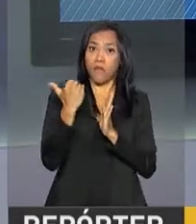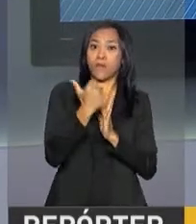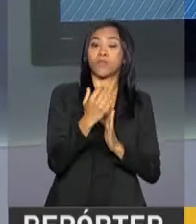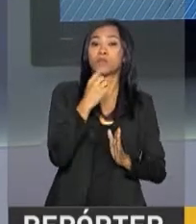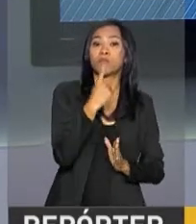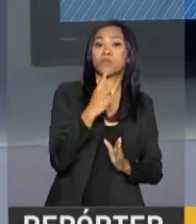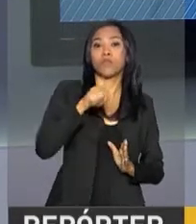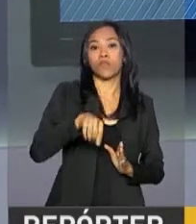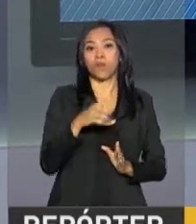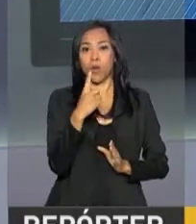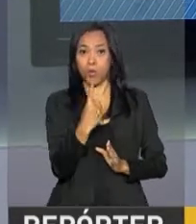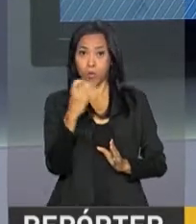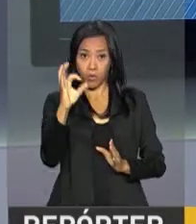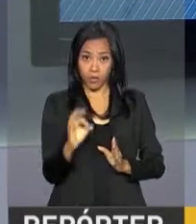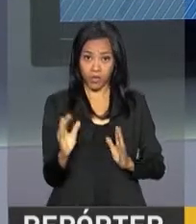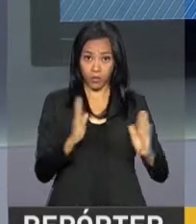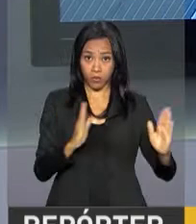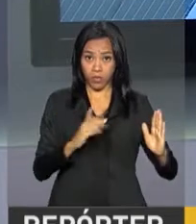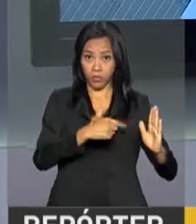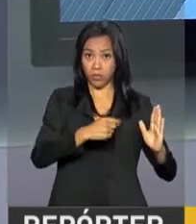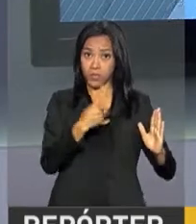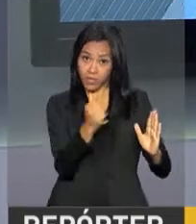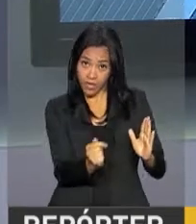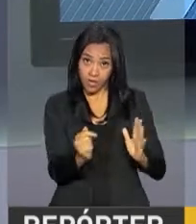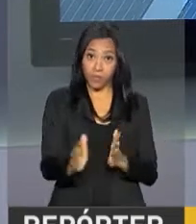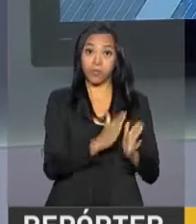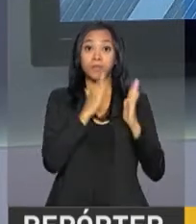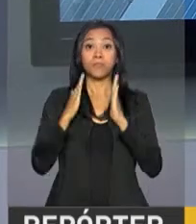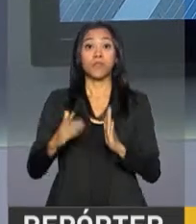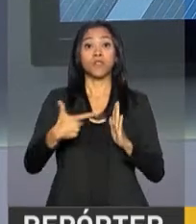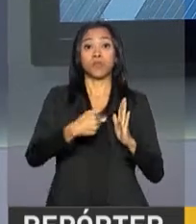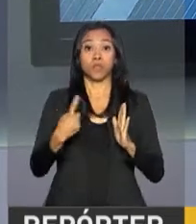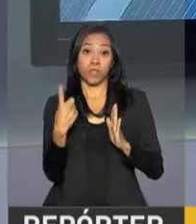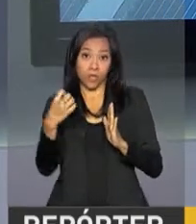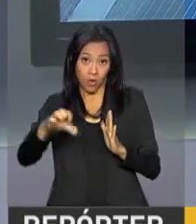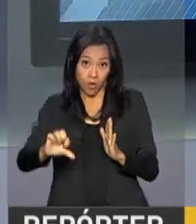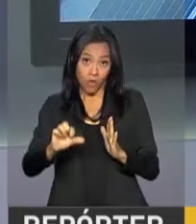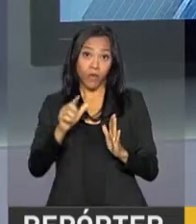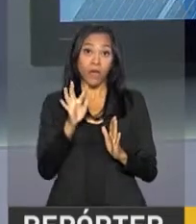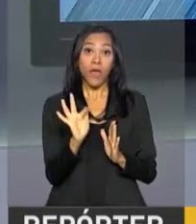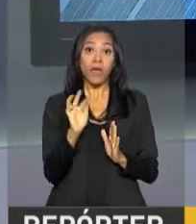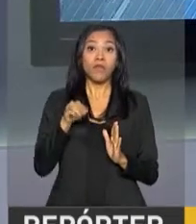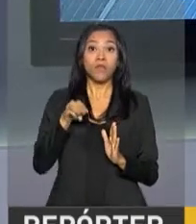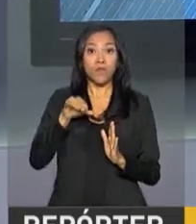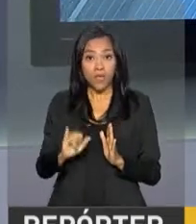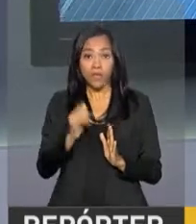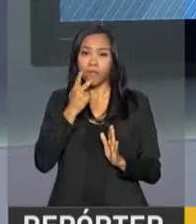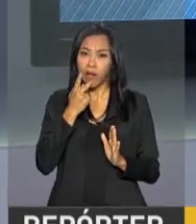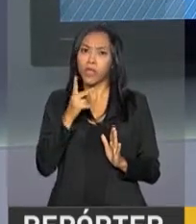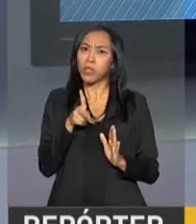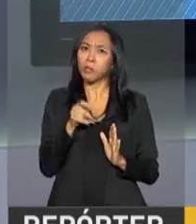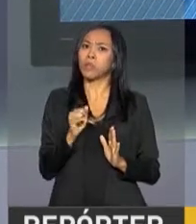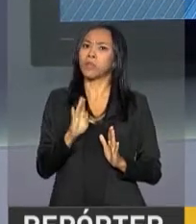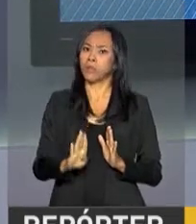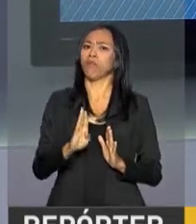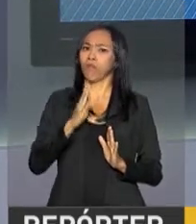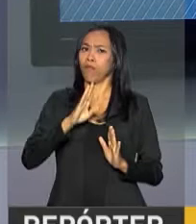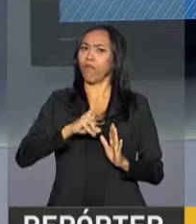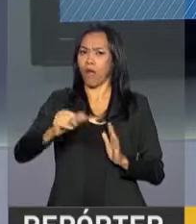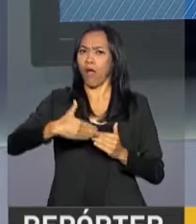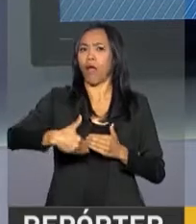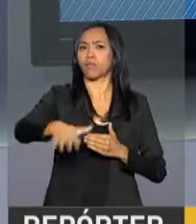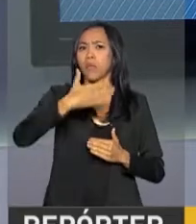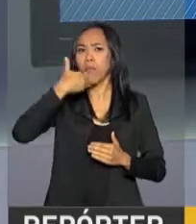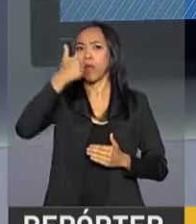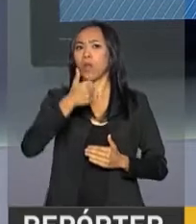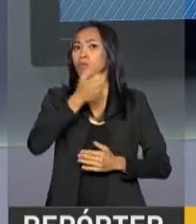por cento em 2017 e para 2019 o fmi prevê que o desempenho do pib será ainda melhor do que nos anos anteriores